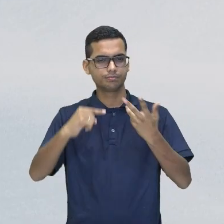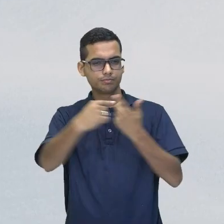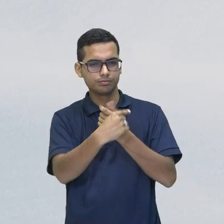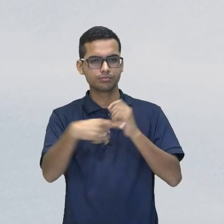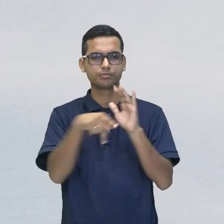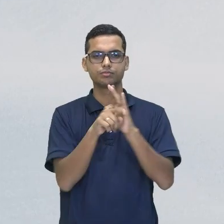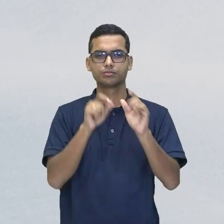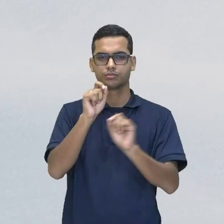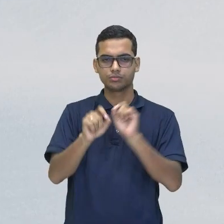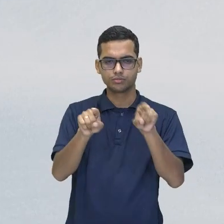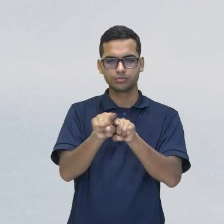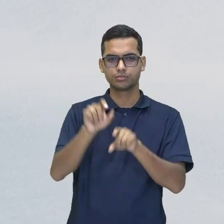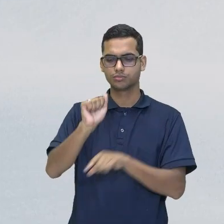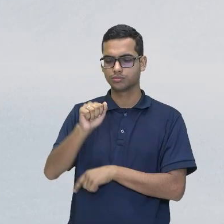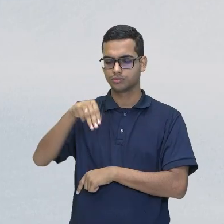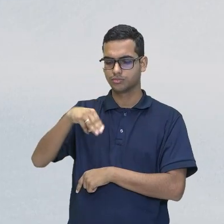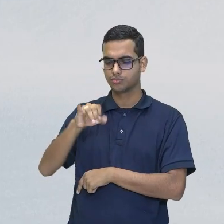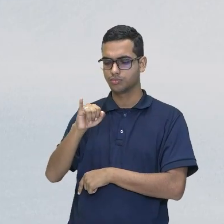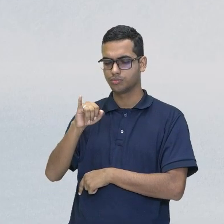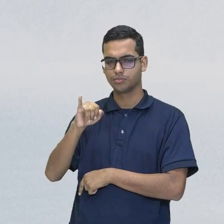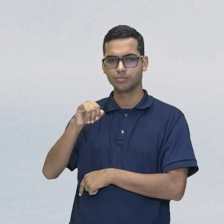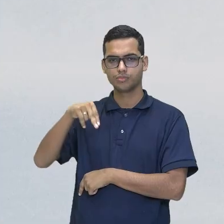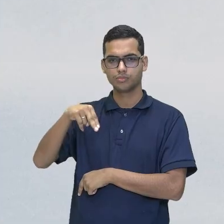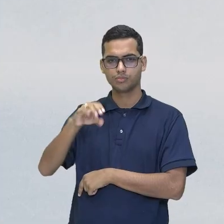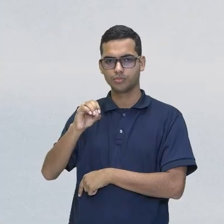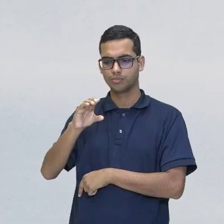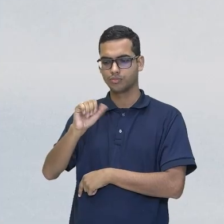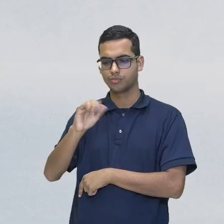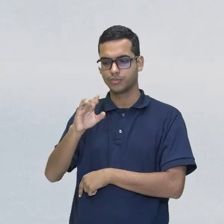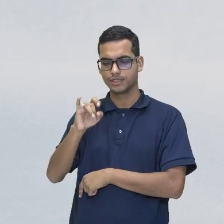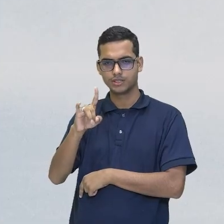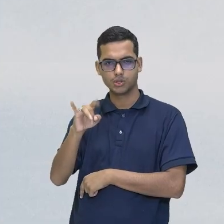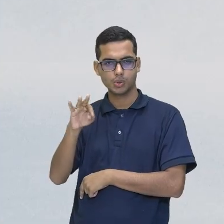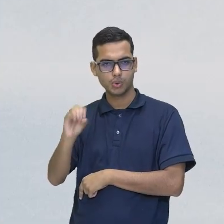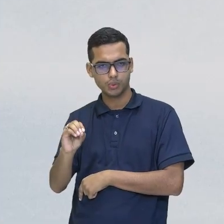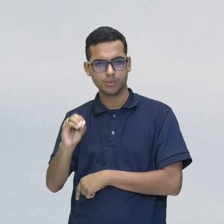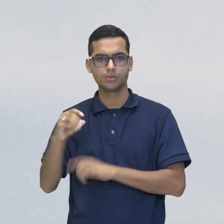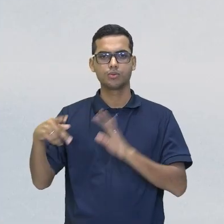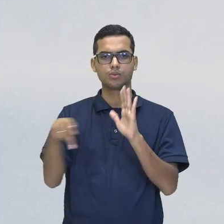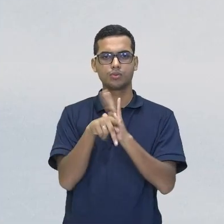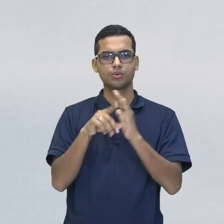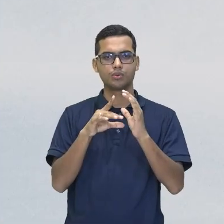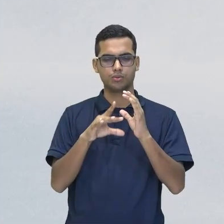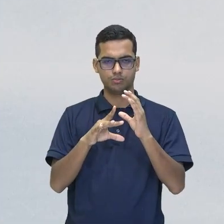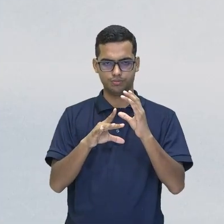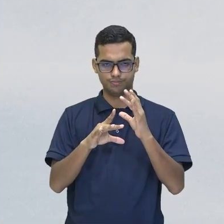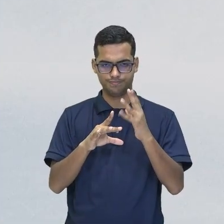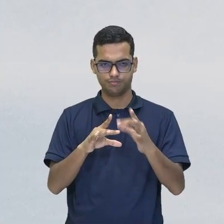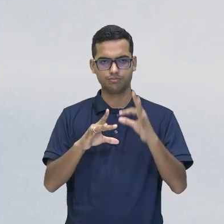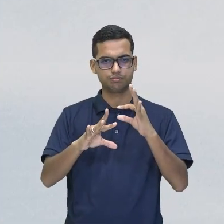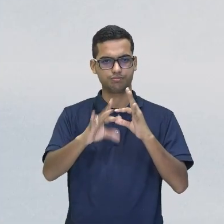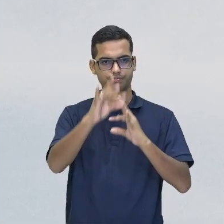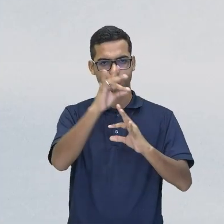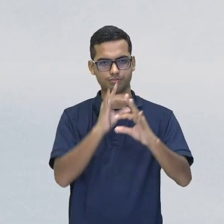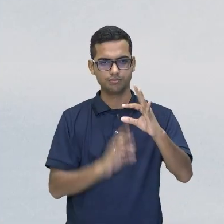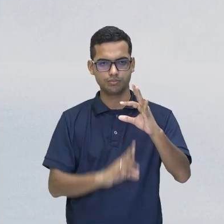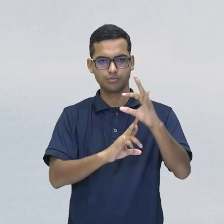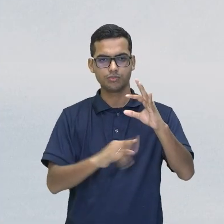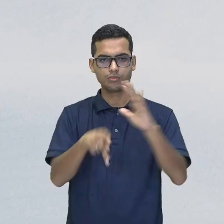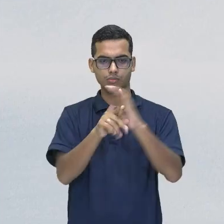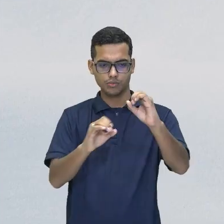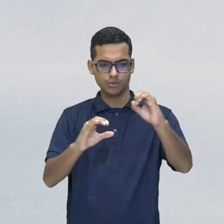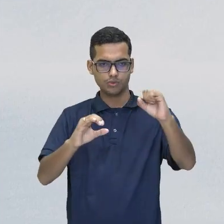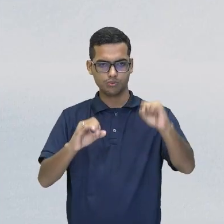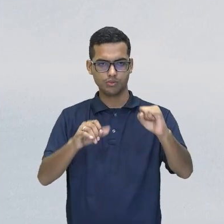pode ver, eles vão se unir. Então, eles vão se unir e se transformar em uma estrutura proteica. Mas só que